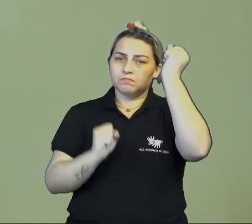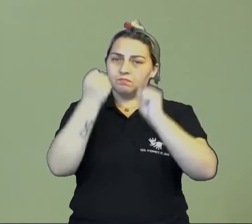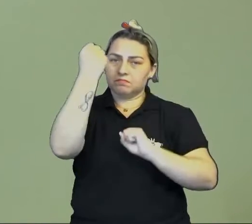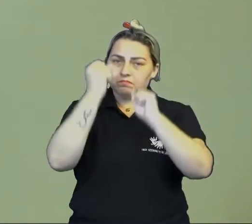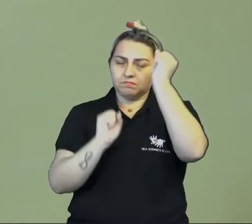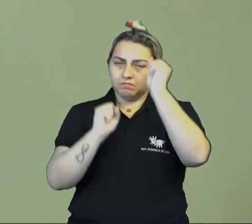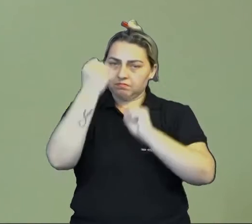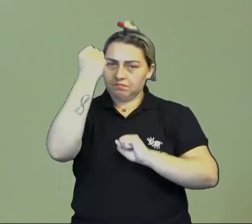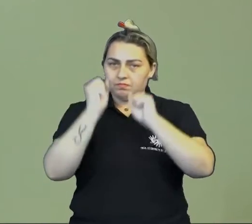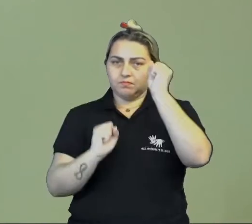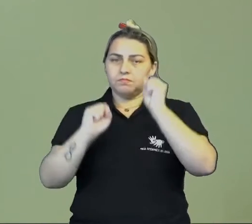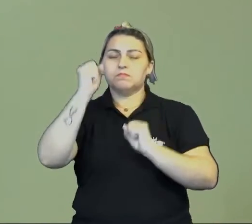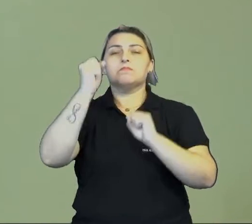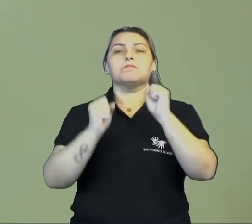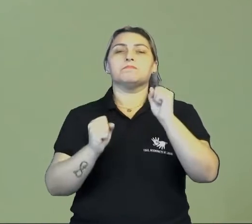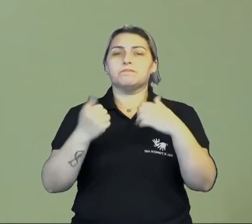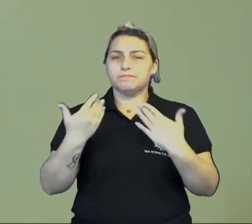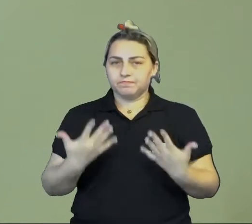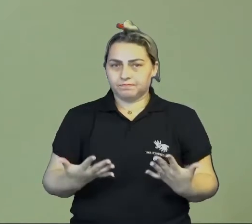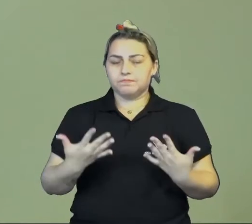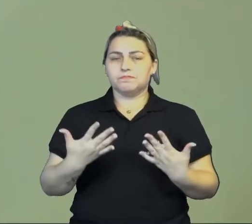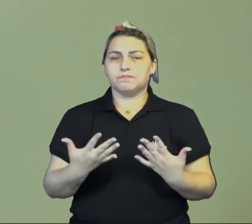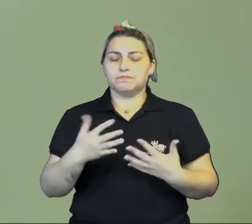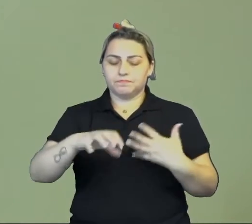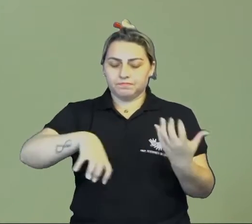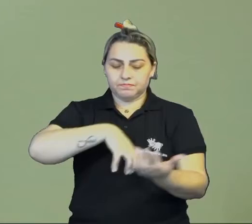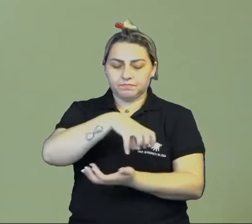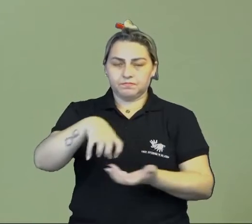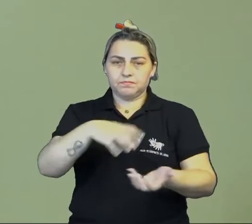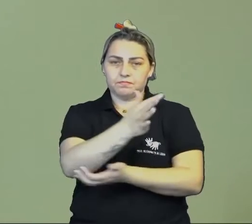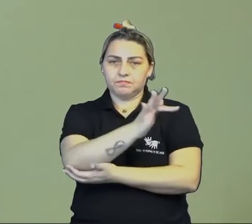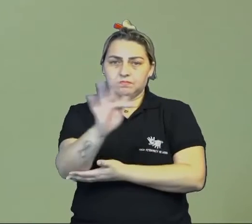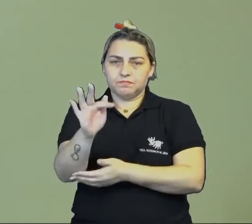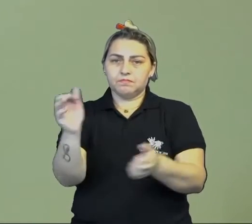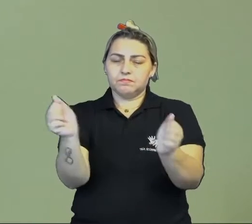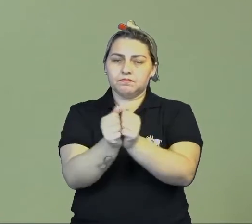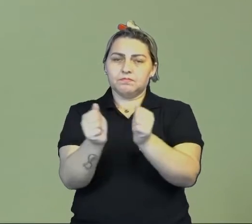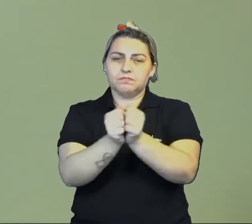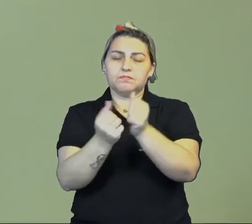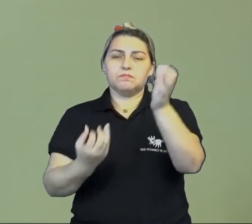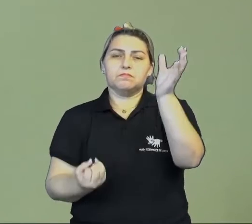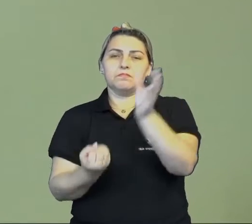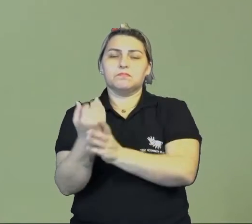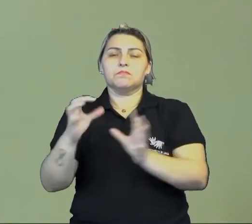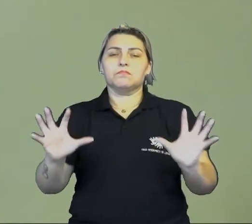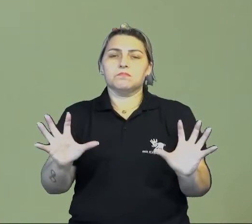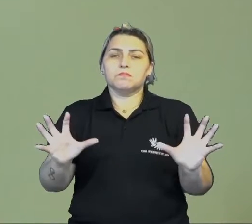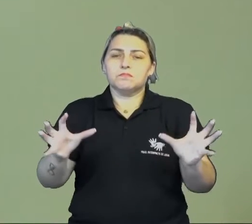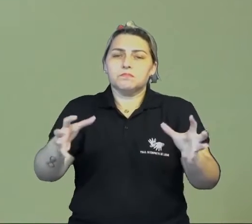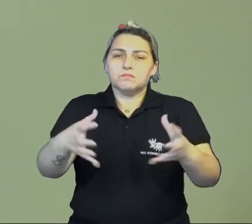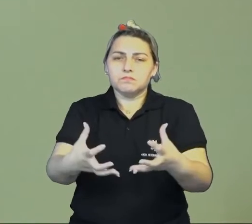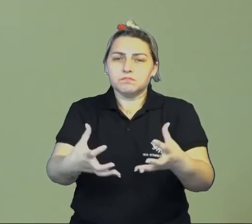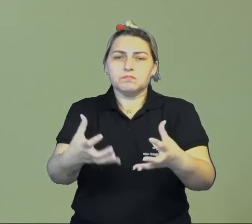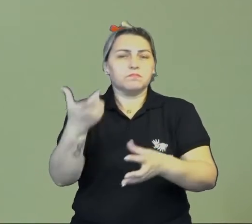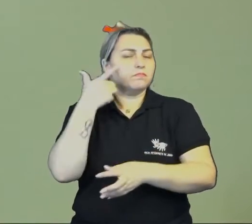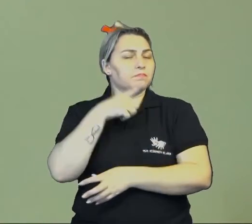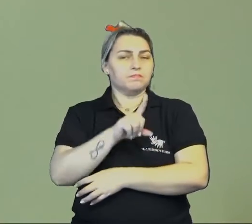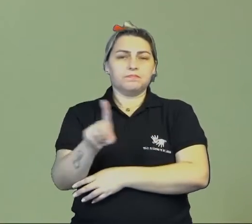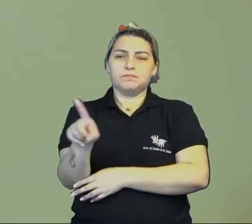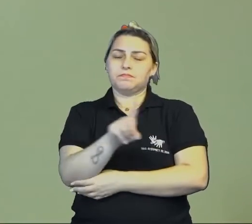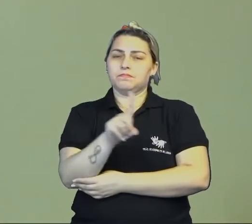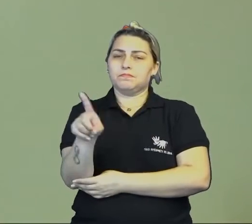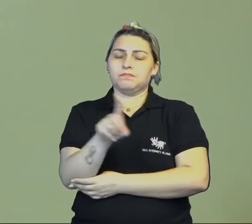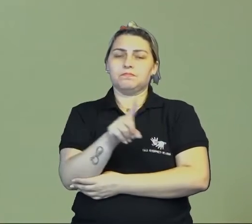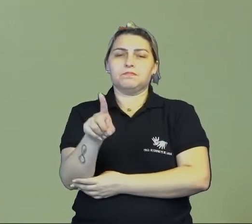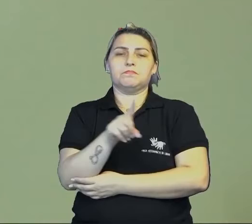A indústria que marcou a Revolução Industrial, junto com o surgimento das máquinas, não conseguiu